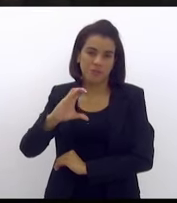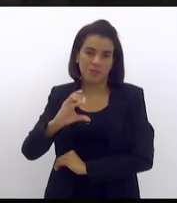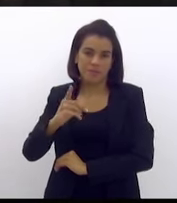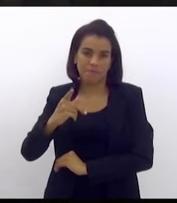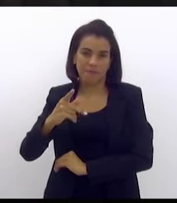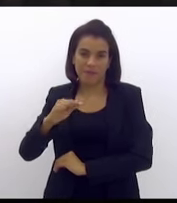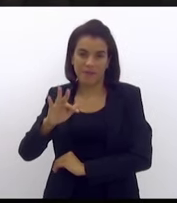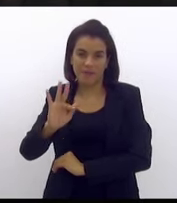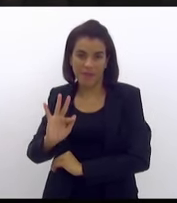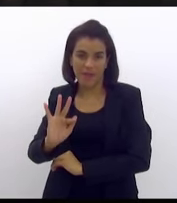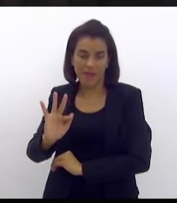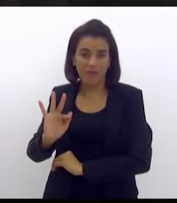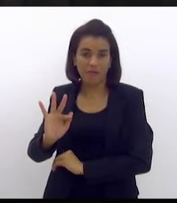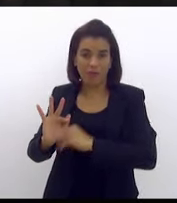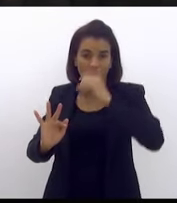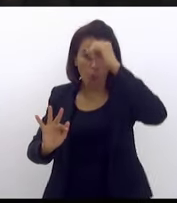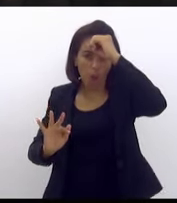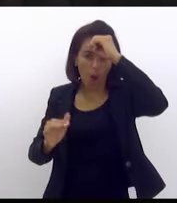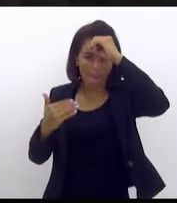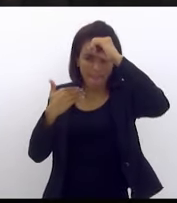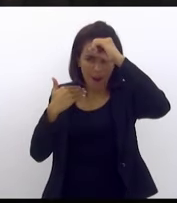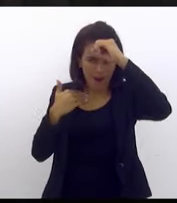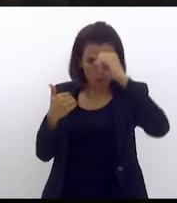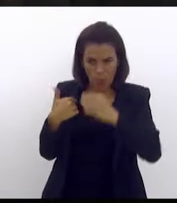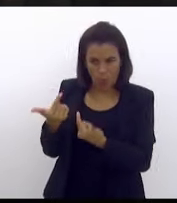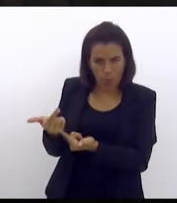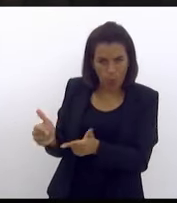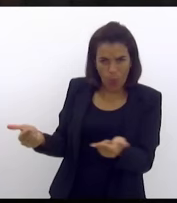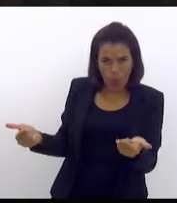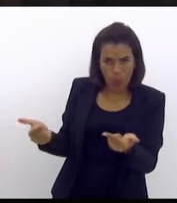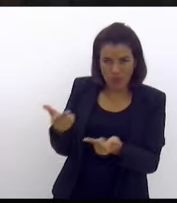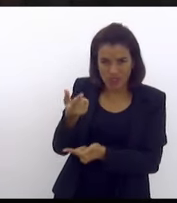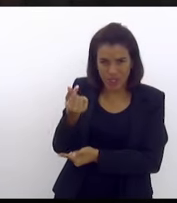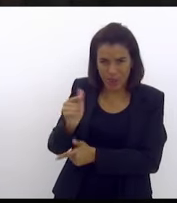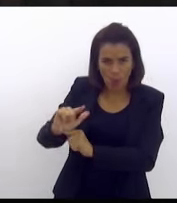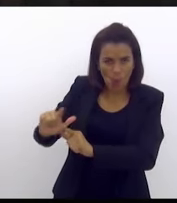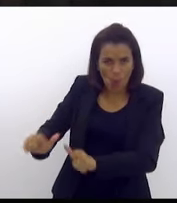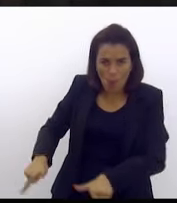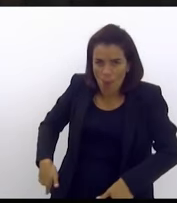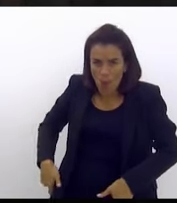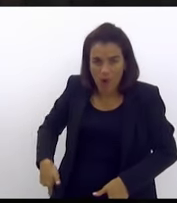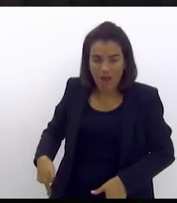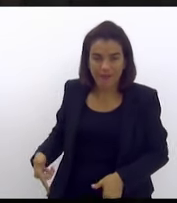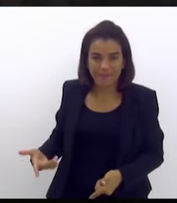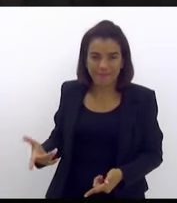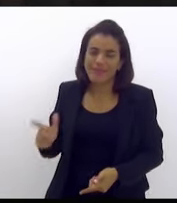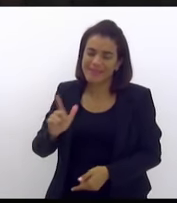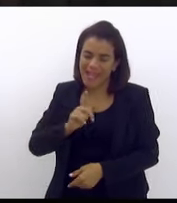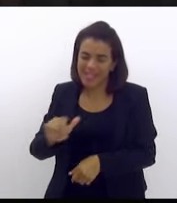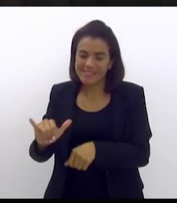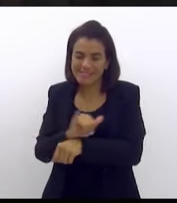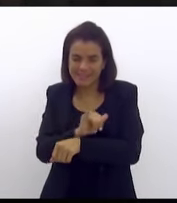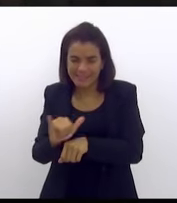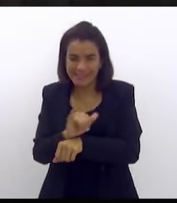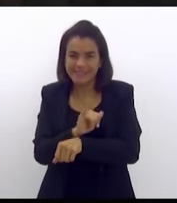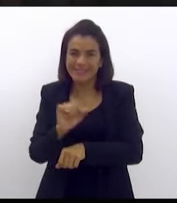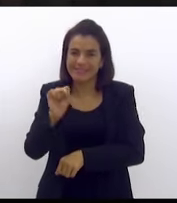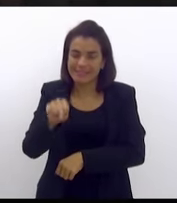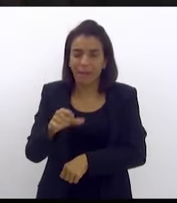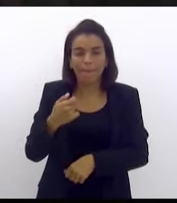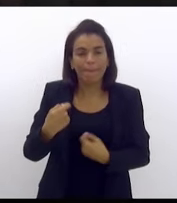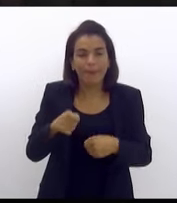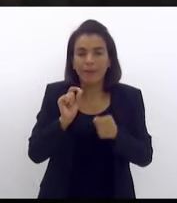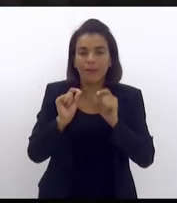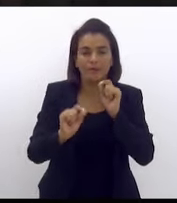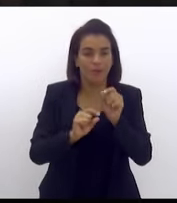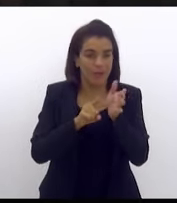que nem tem conta bancária e dinheiro naquela conta. Né? Tem forma de fazer isso, tem que ter pesquisa,